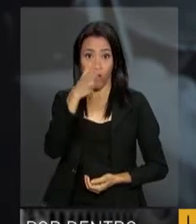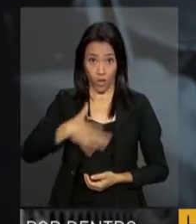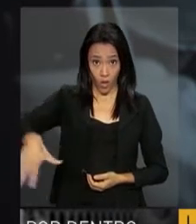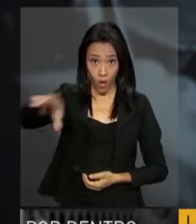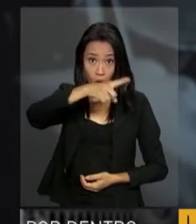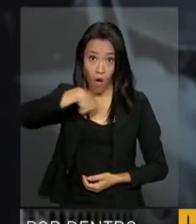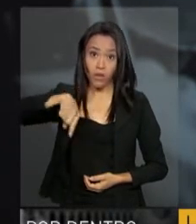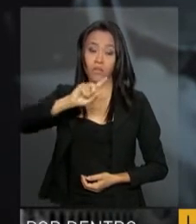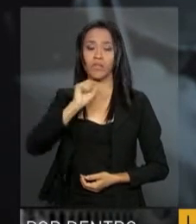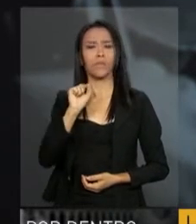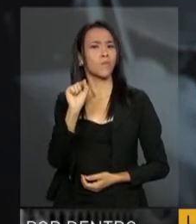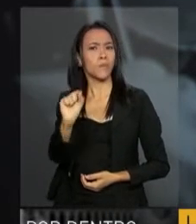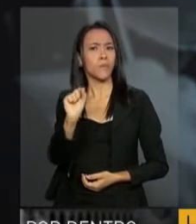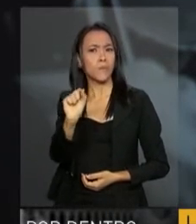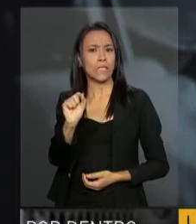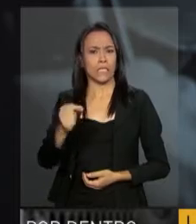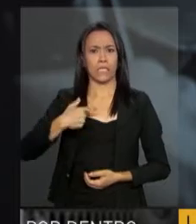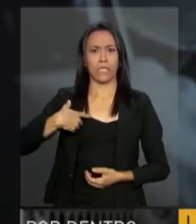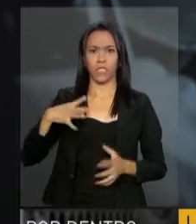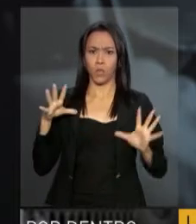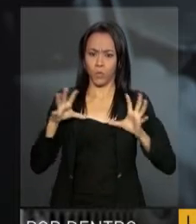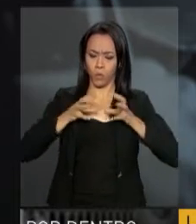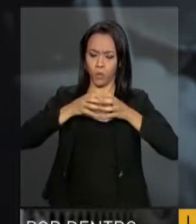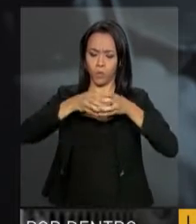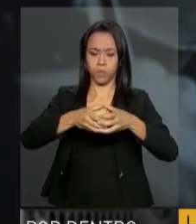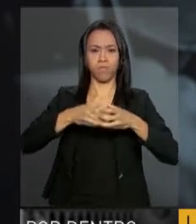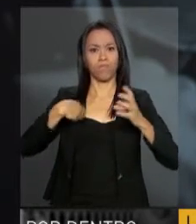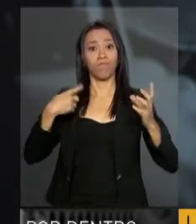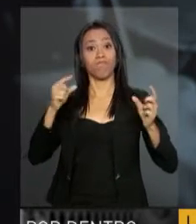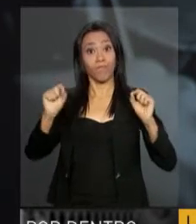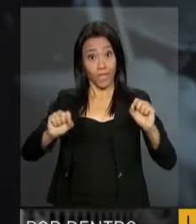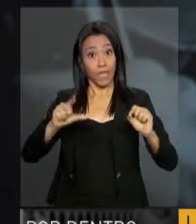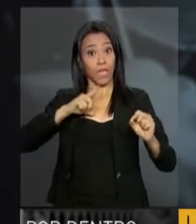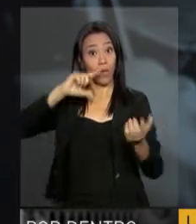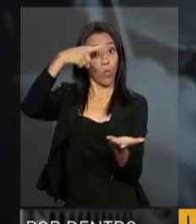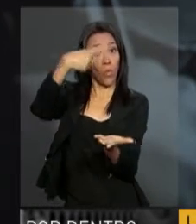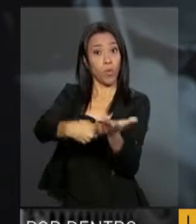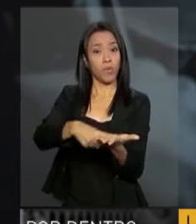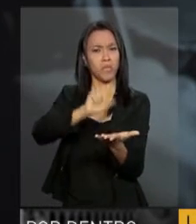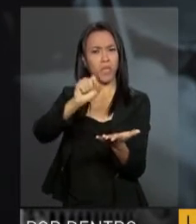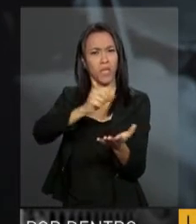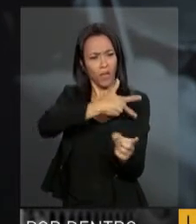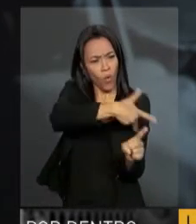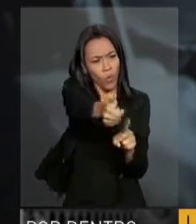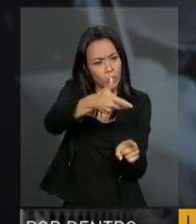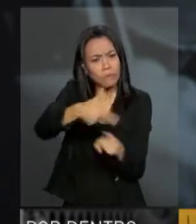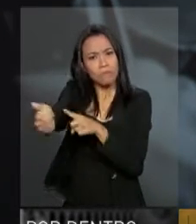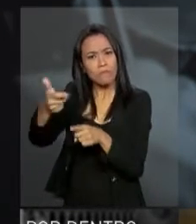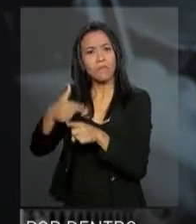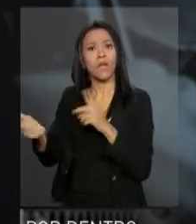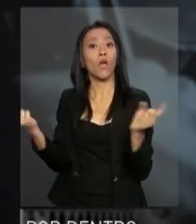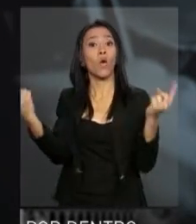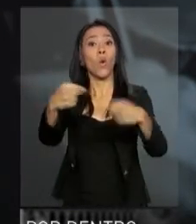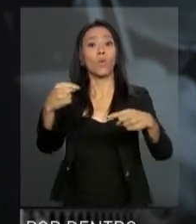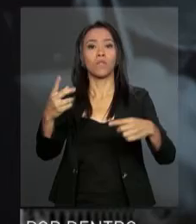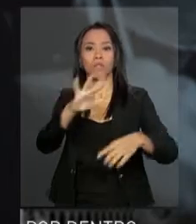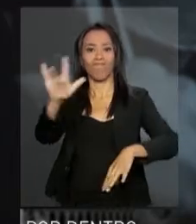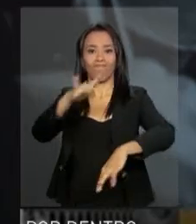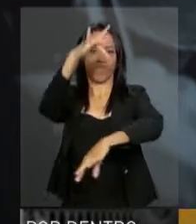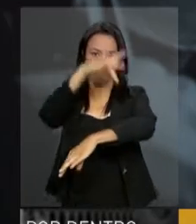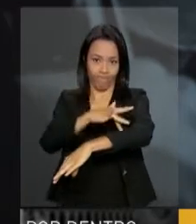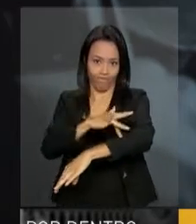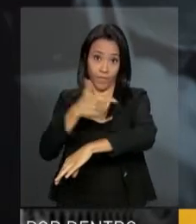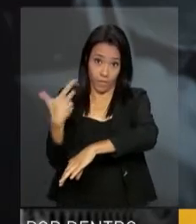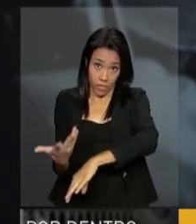estamos compondo este exército de brasileiros que tem o compromisso de vencer esta guerra contra o mosquito. A